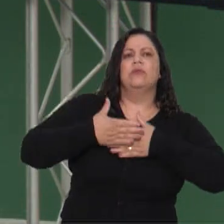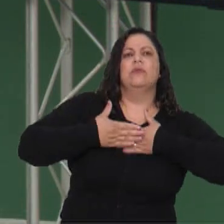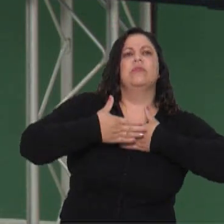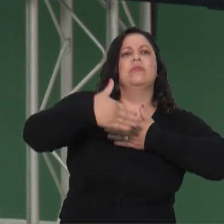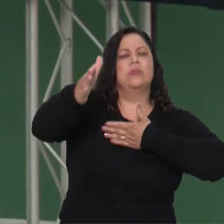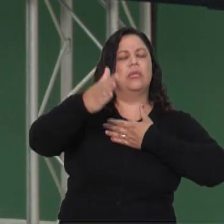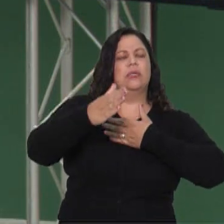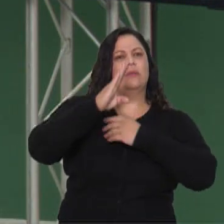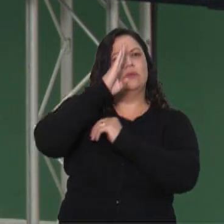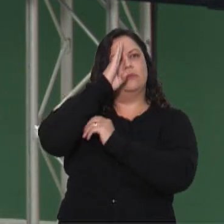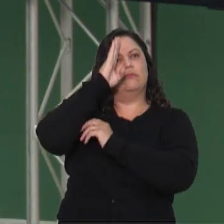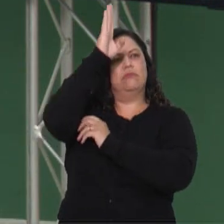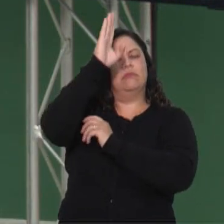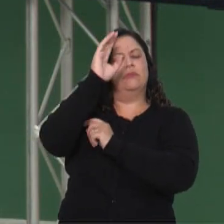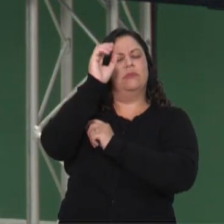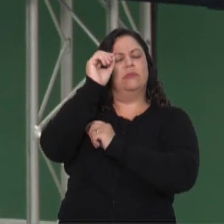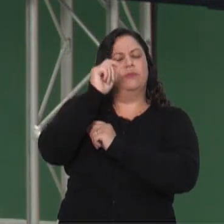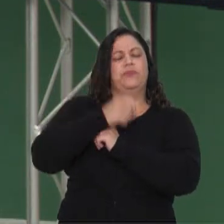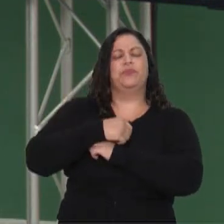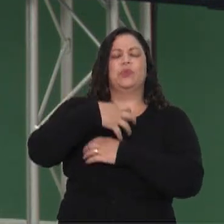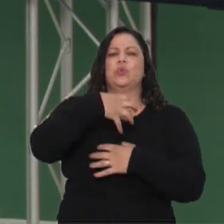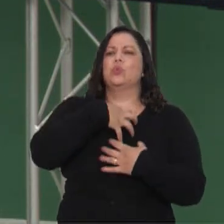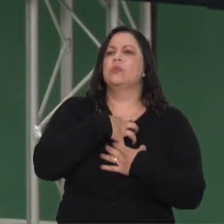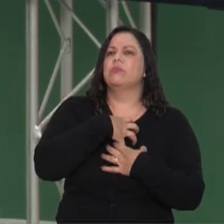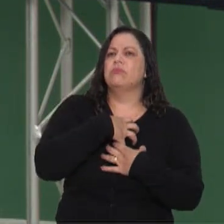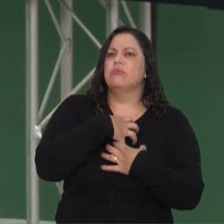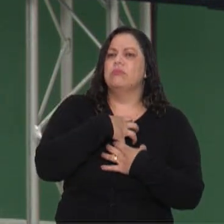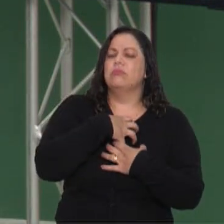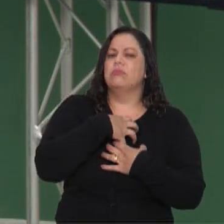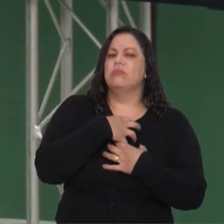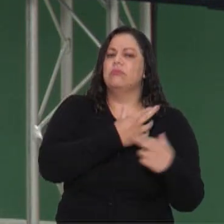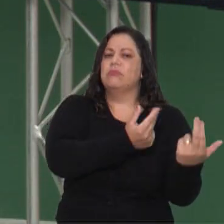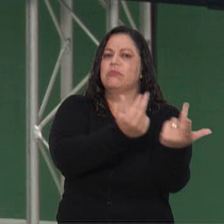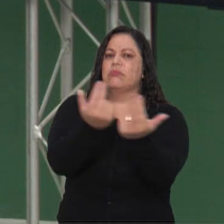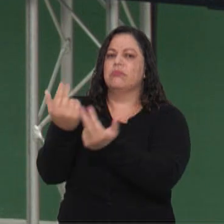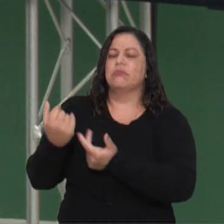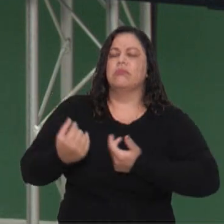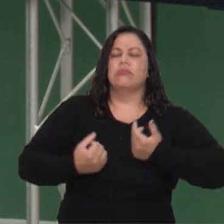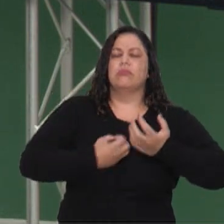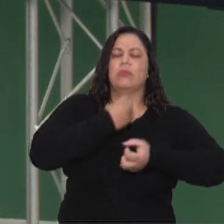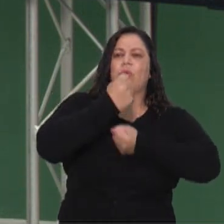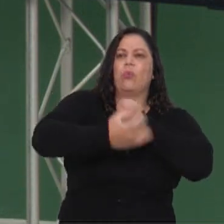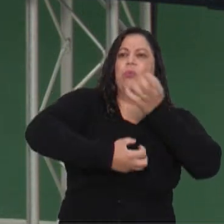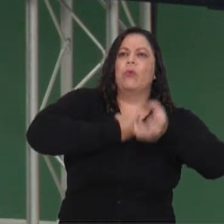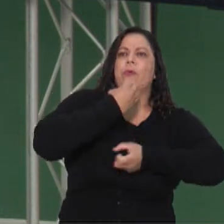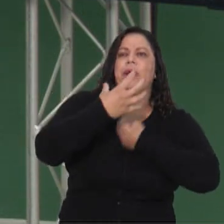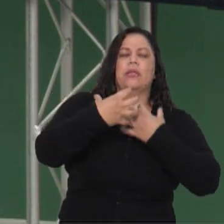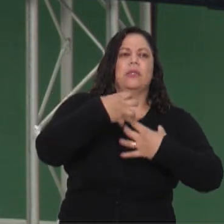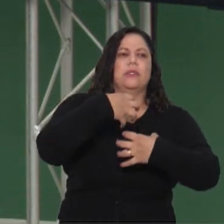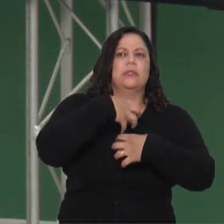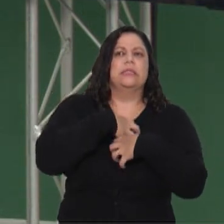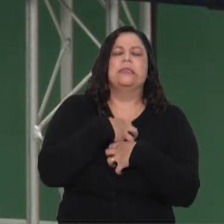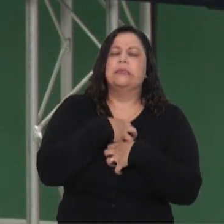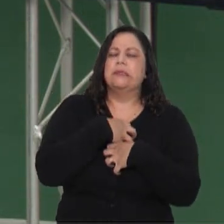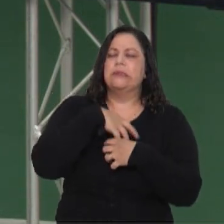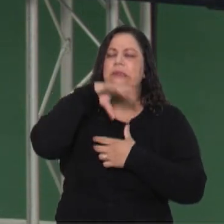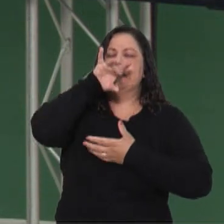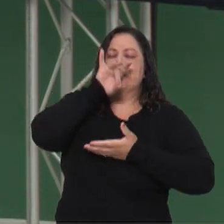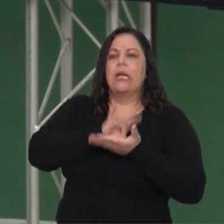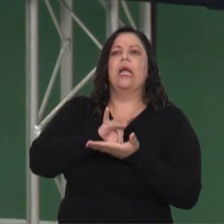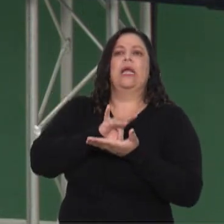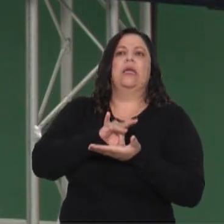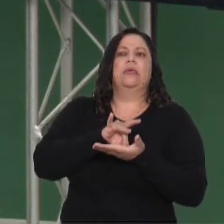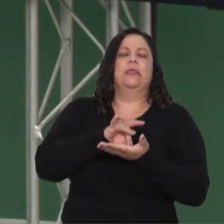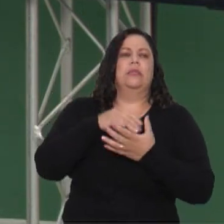Da apreensão dos sentidos. É como esse poeta sente aquela realidade. É como esse poeta